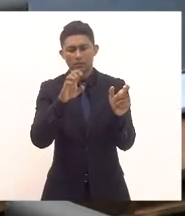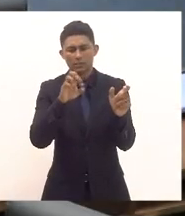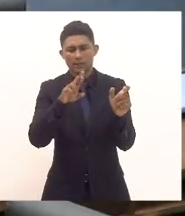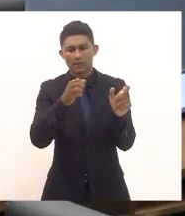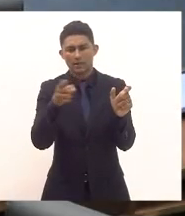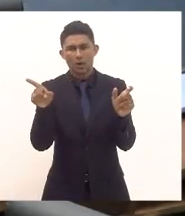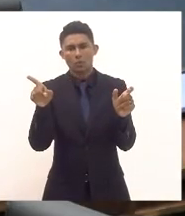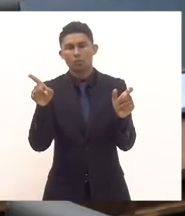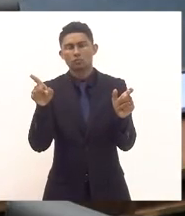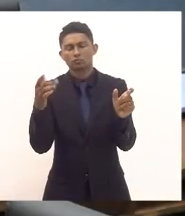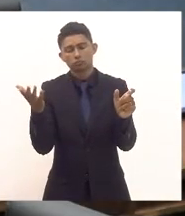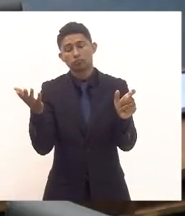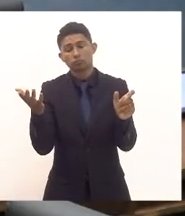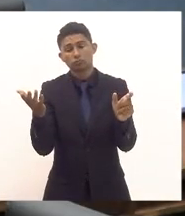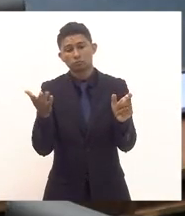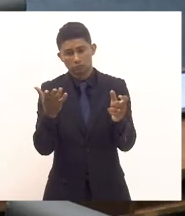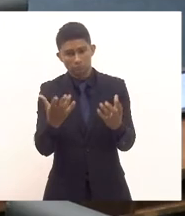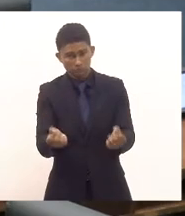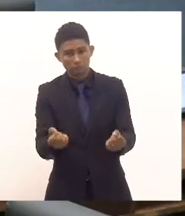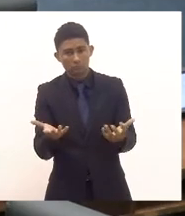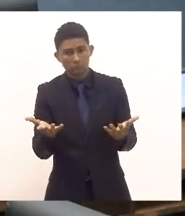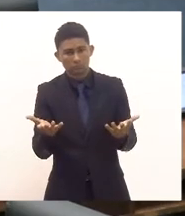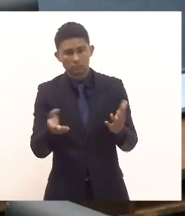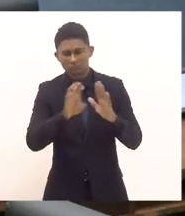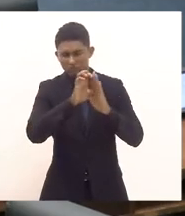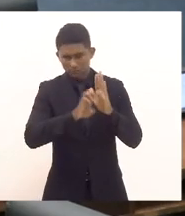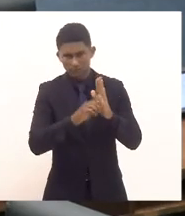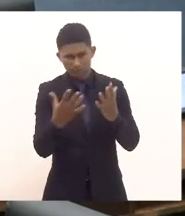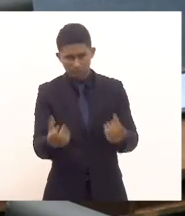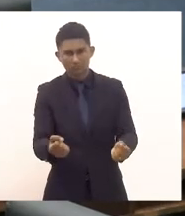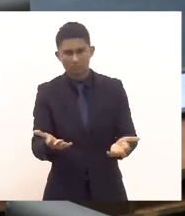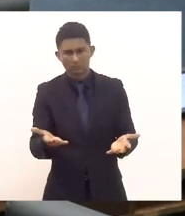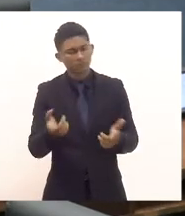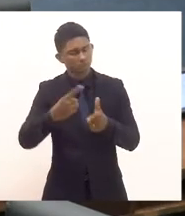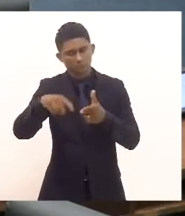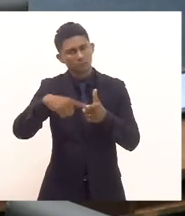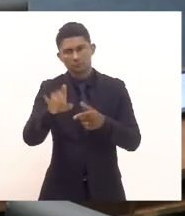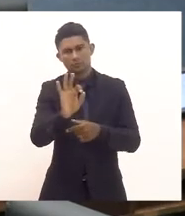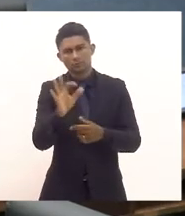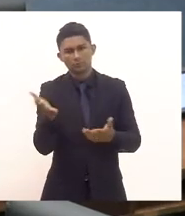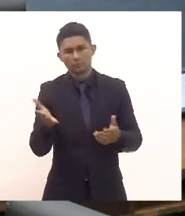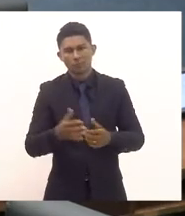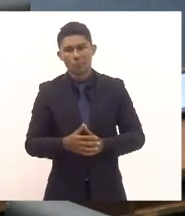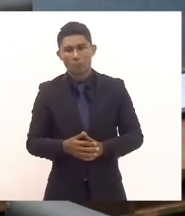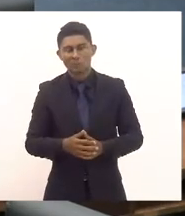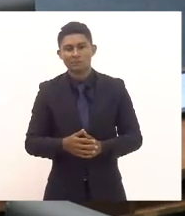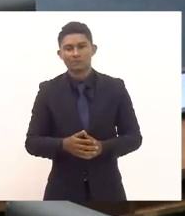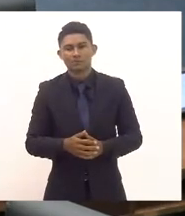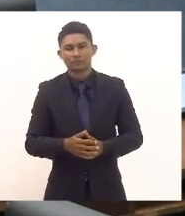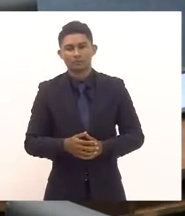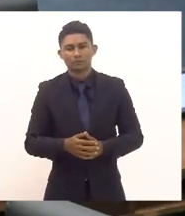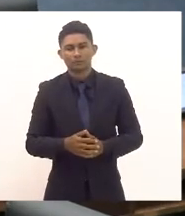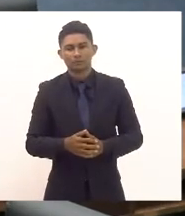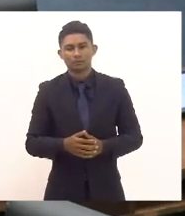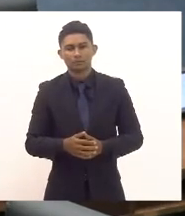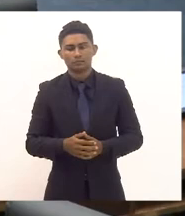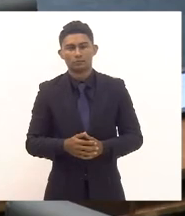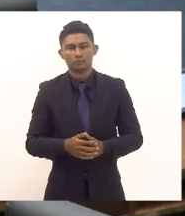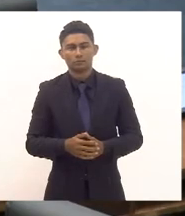o Ok vai com emenda não tem problema vai com emenda